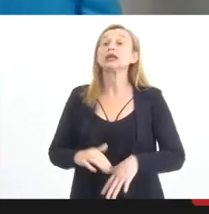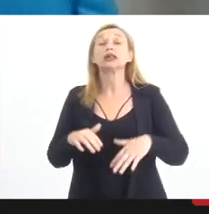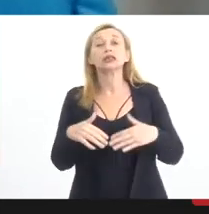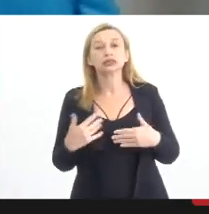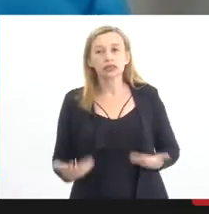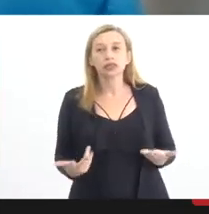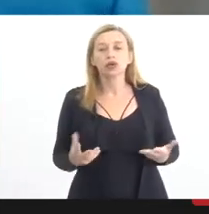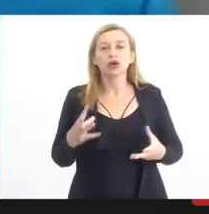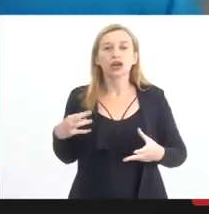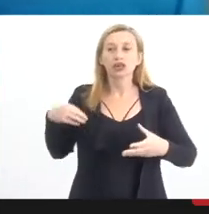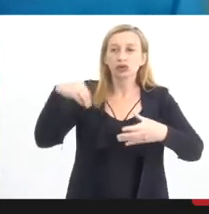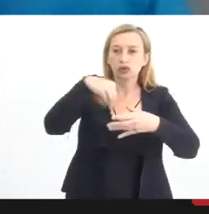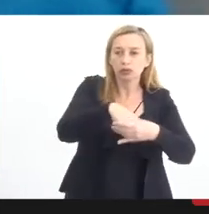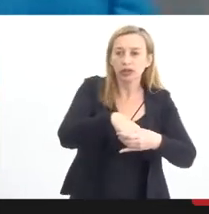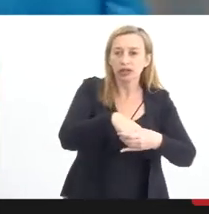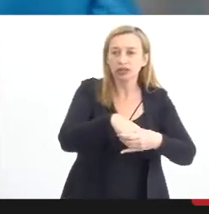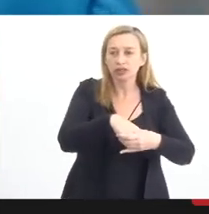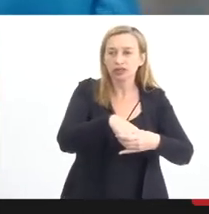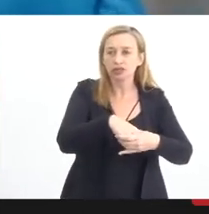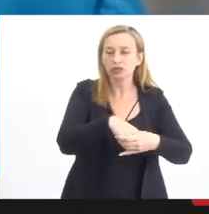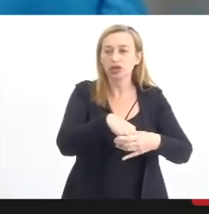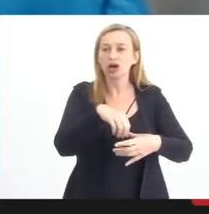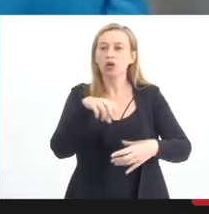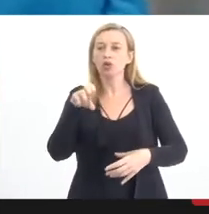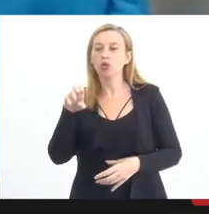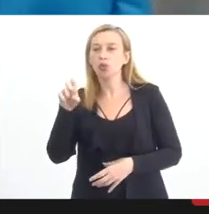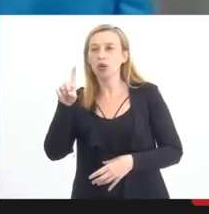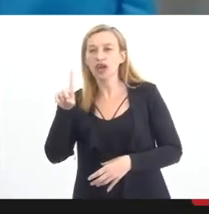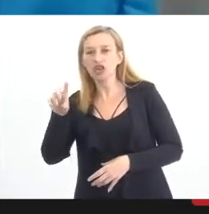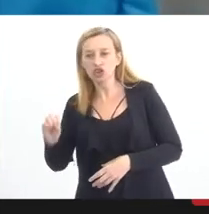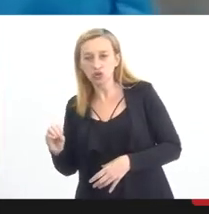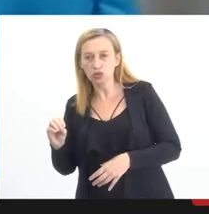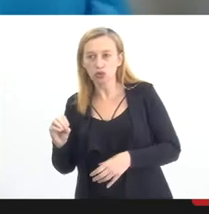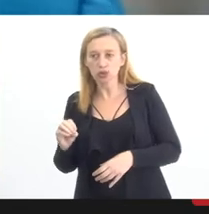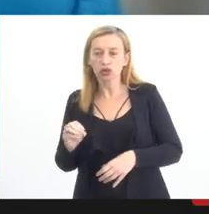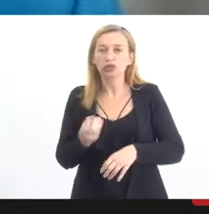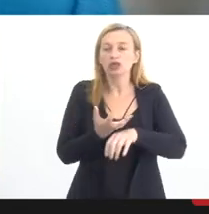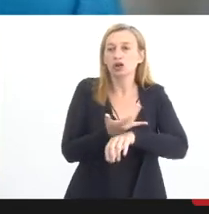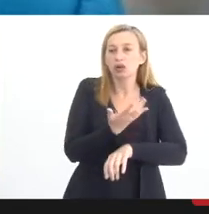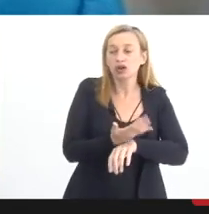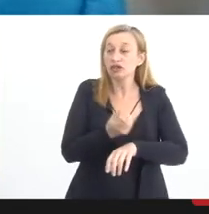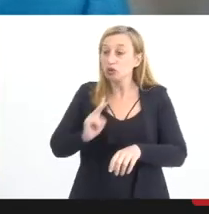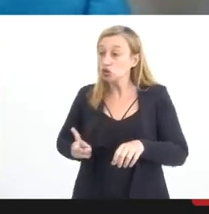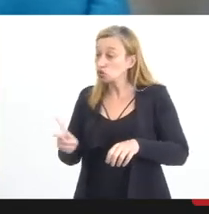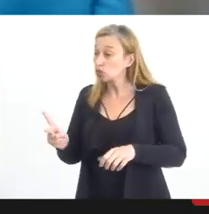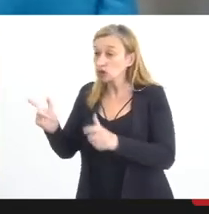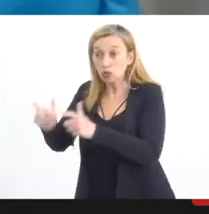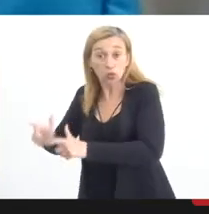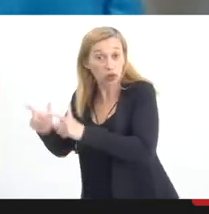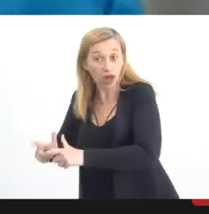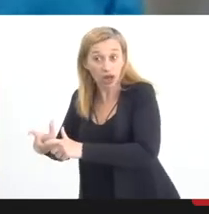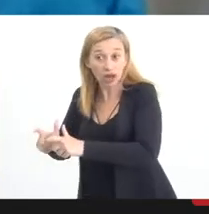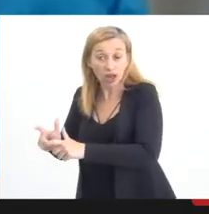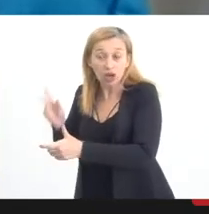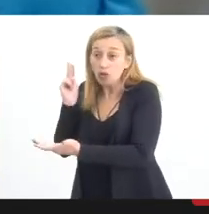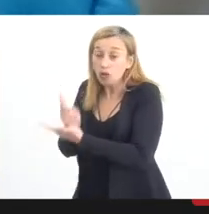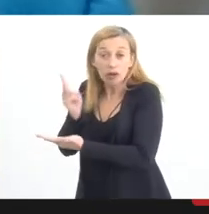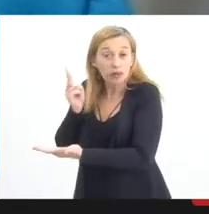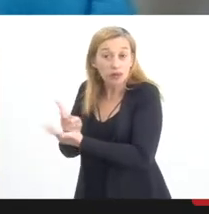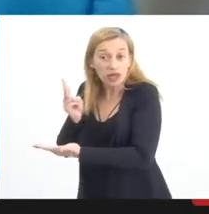a incorporação da UESO ao UERJ vai manter a UESO na Zona Oeste, inclusive com a mesma